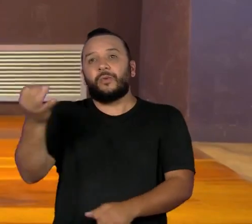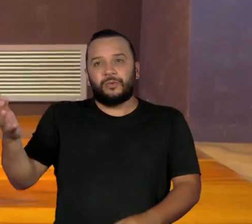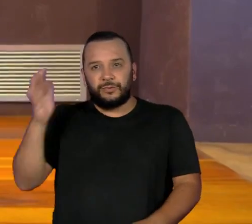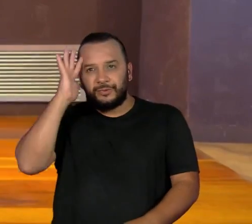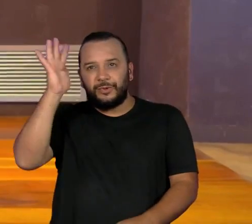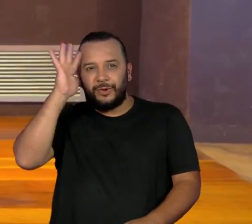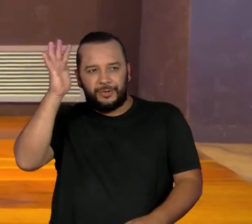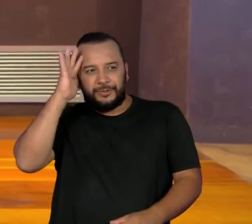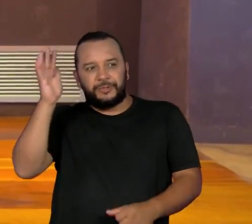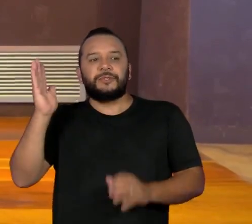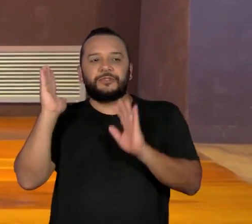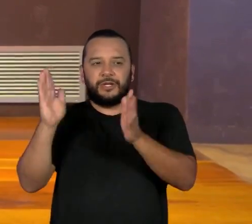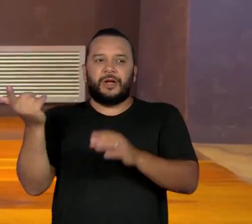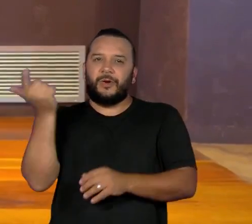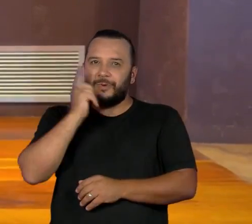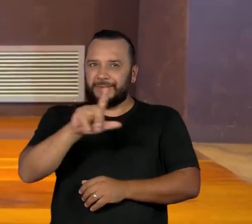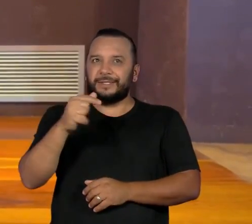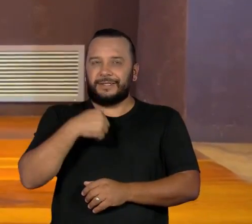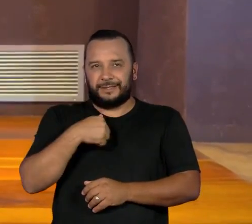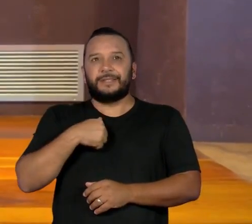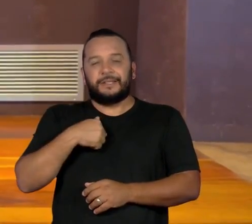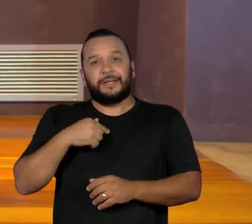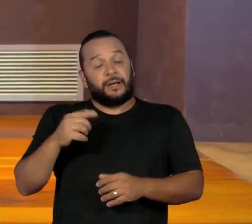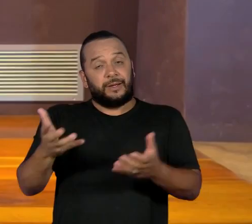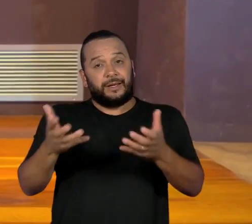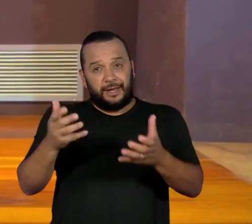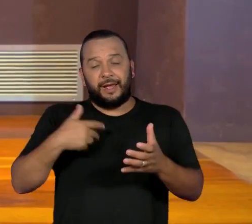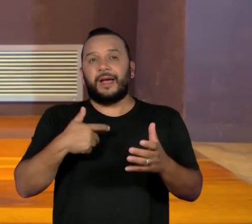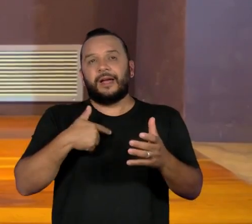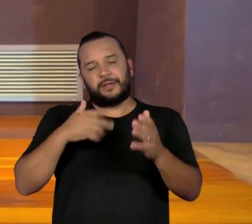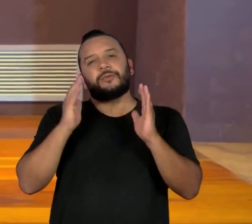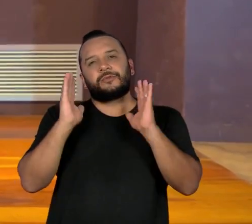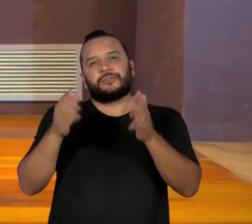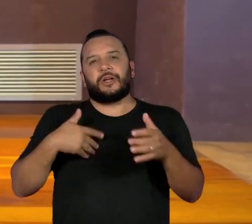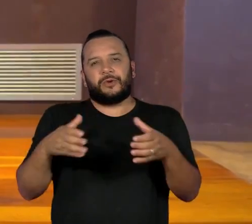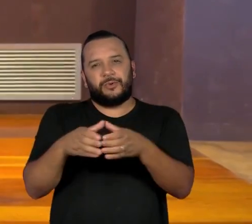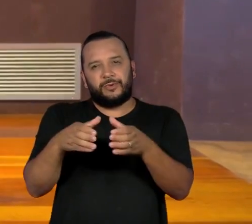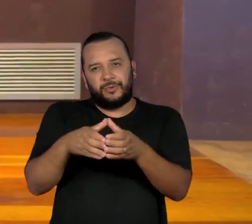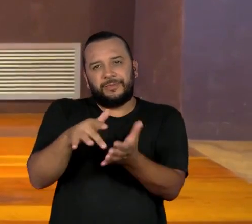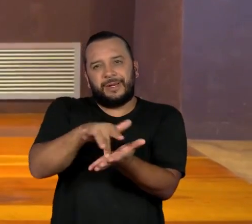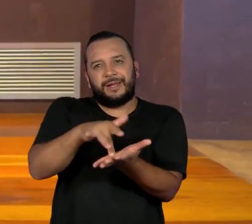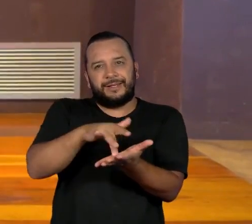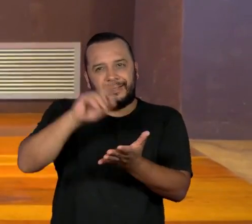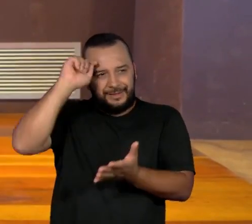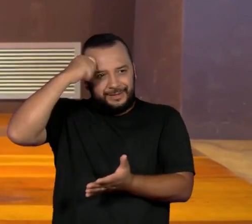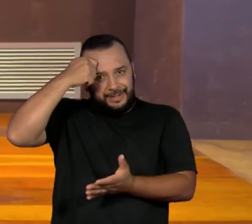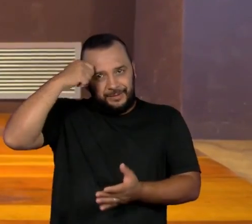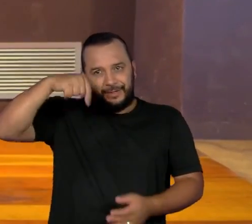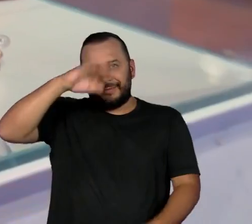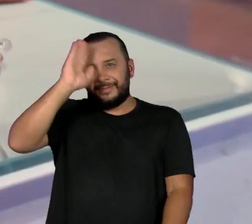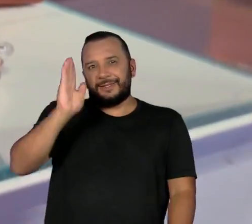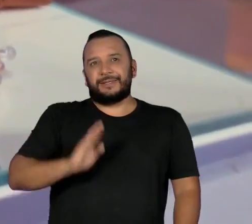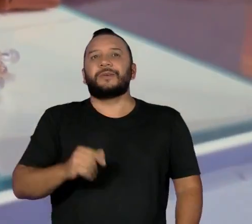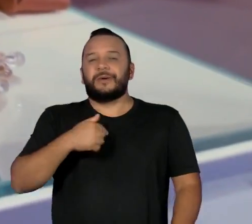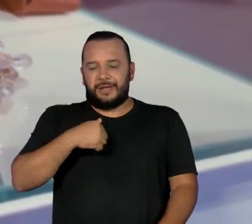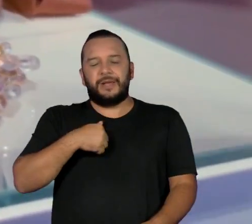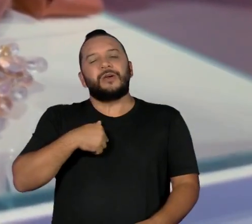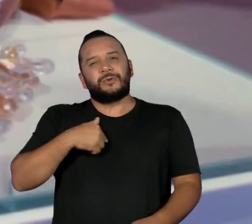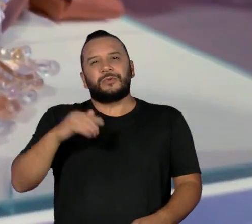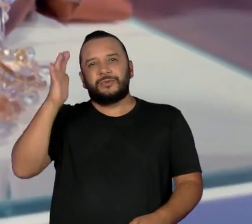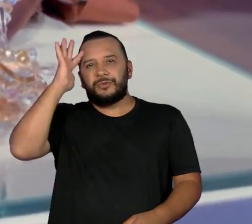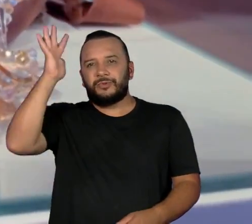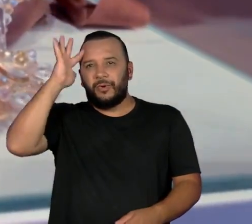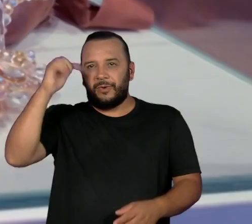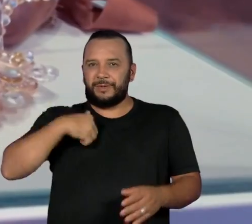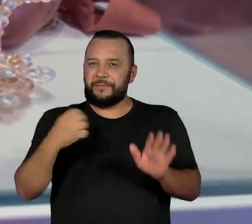criar, sim, o primeiro festival de bailarinas negras no Brasil. É um sonho que eu tenho muito grande. Eu adoraria também ter a minha própria